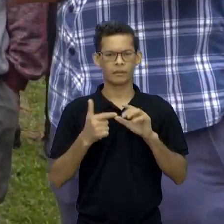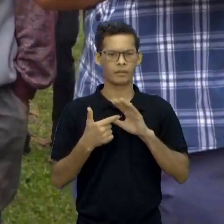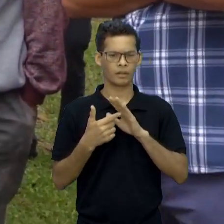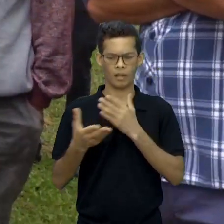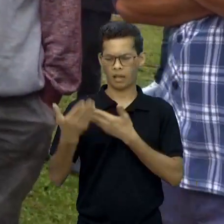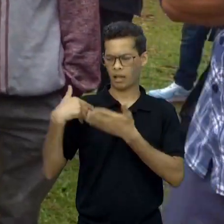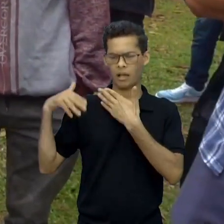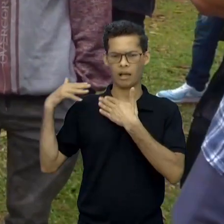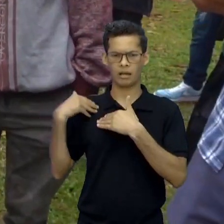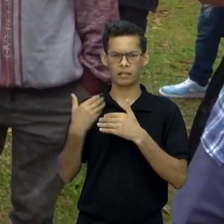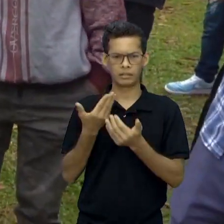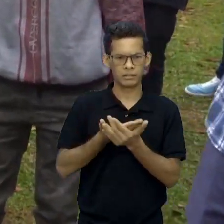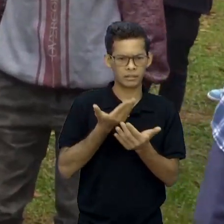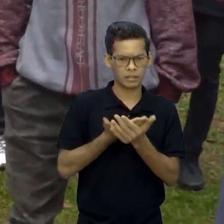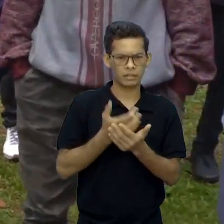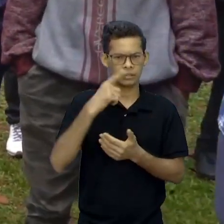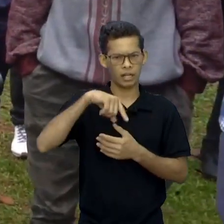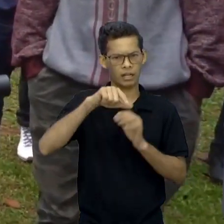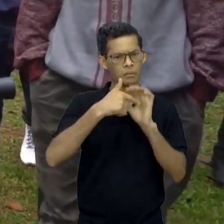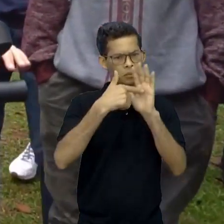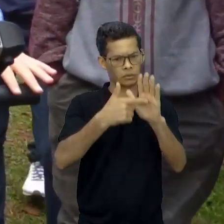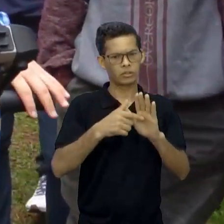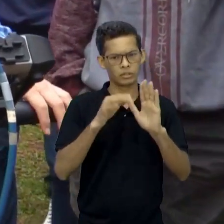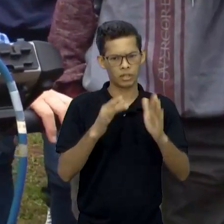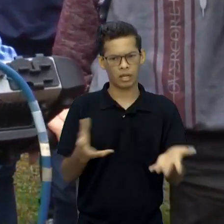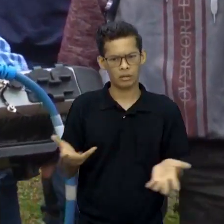sala de aula, a gente vai fazer na prática agora.